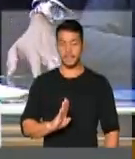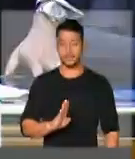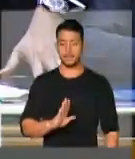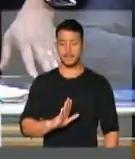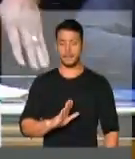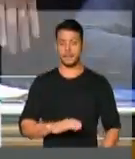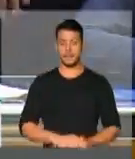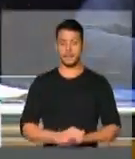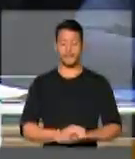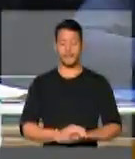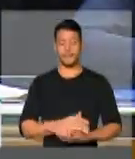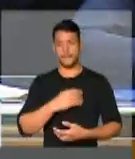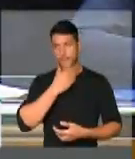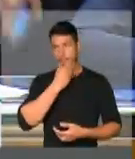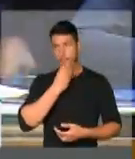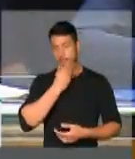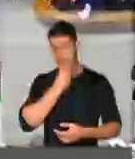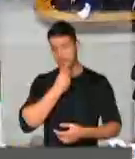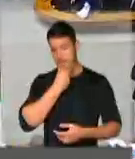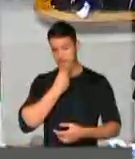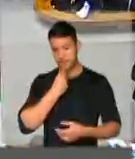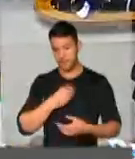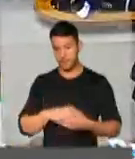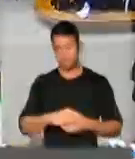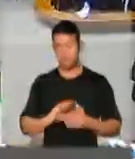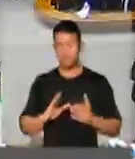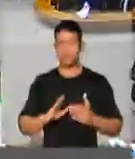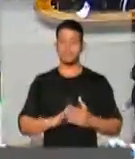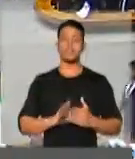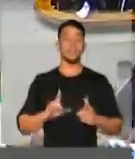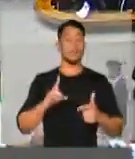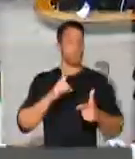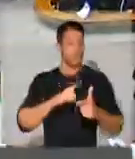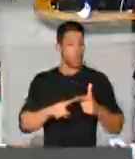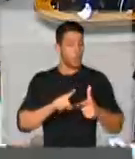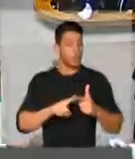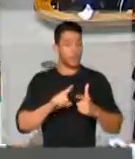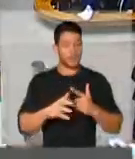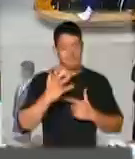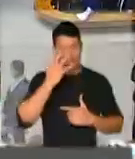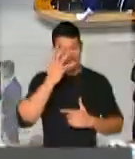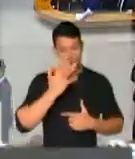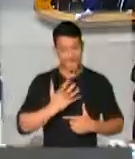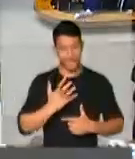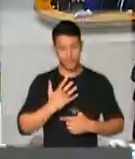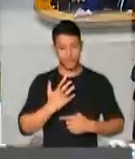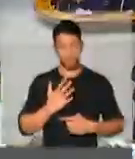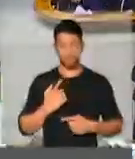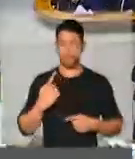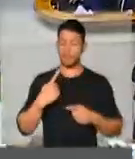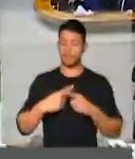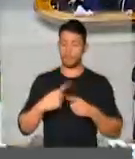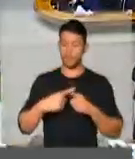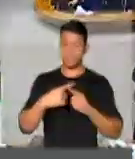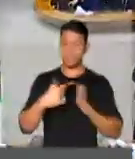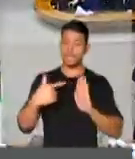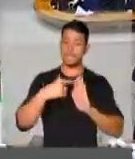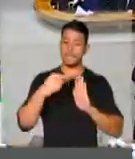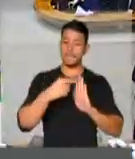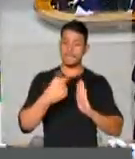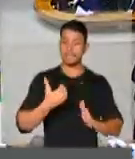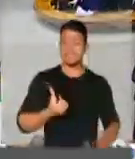PSB. PSB, senhor presidente, é uma questão séria aí agora, porque esta emenda